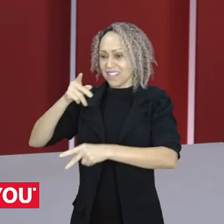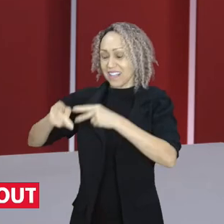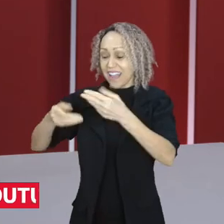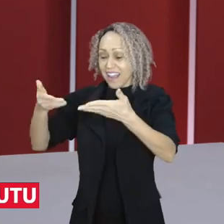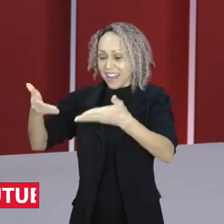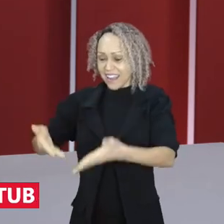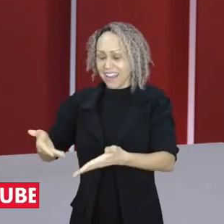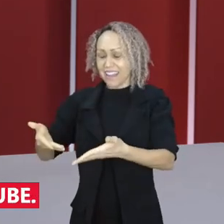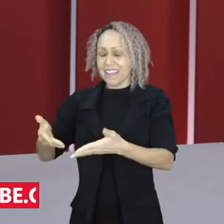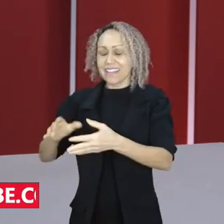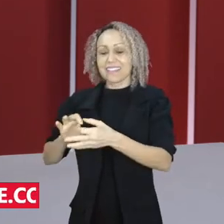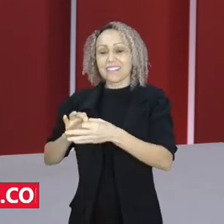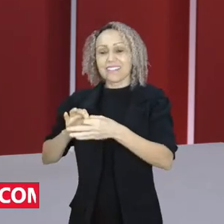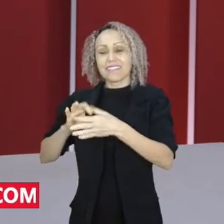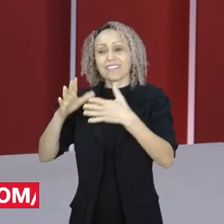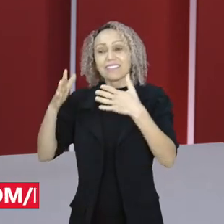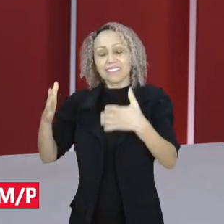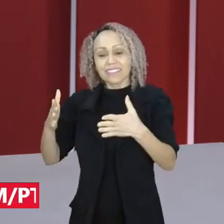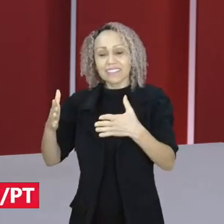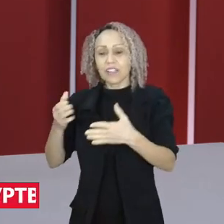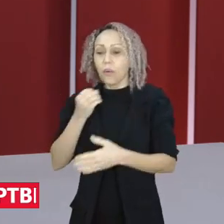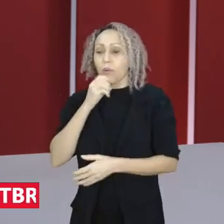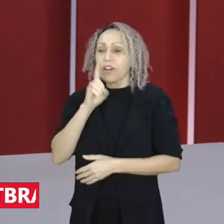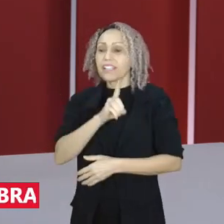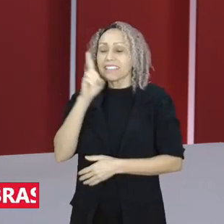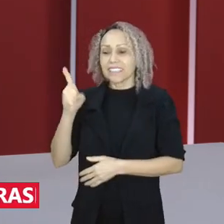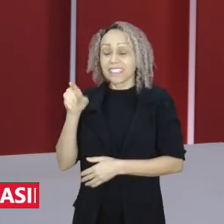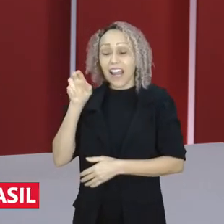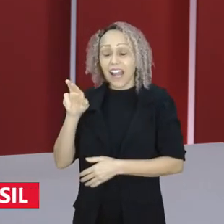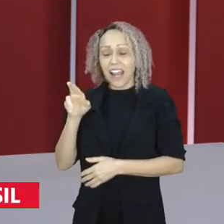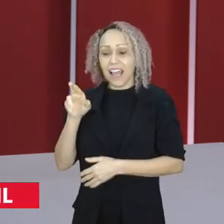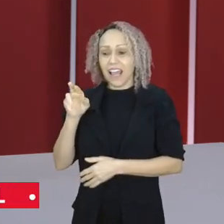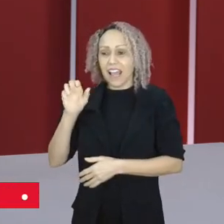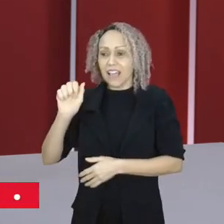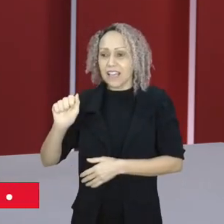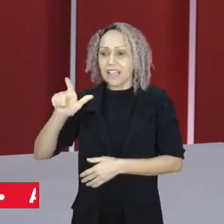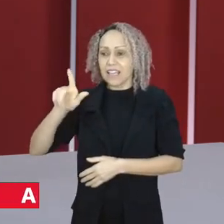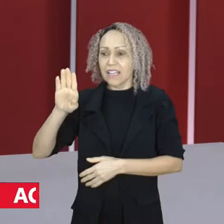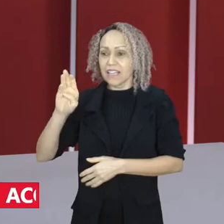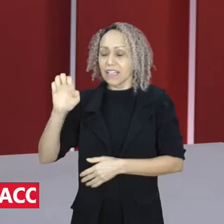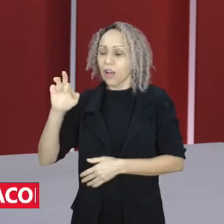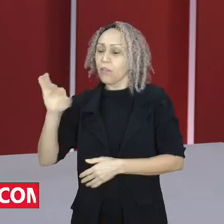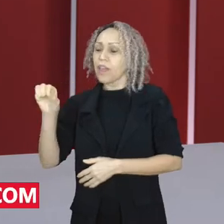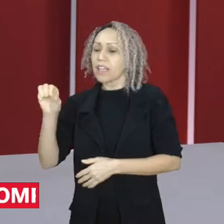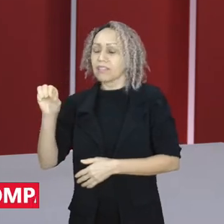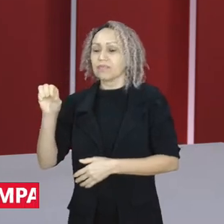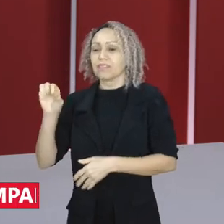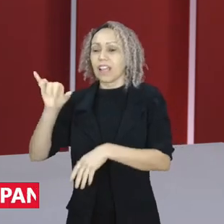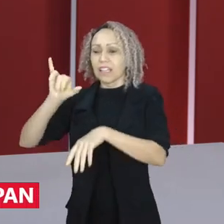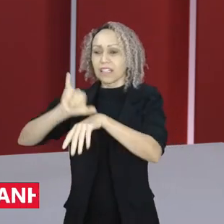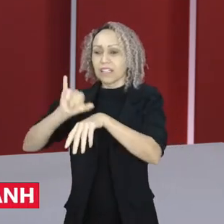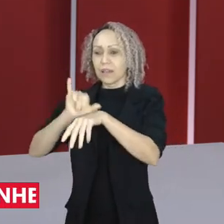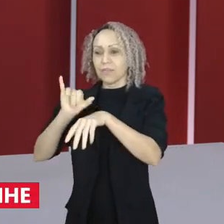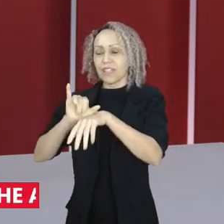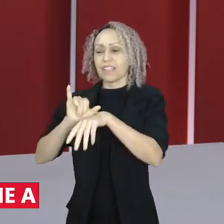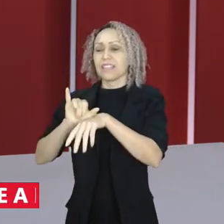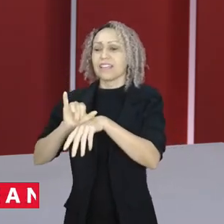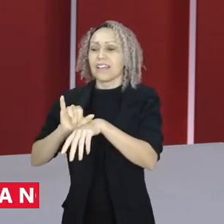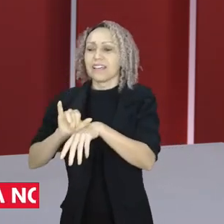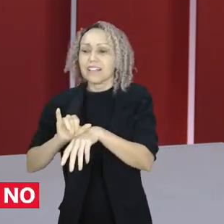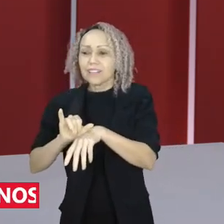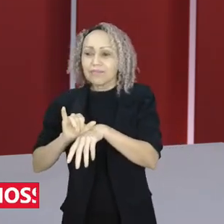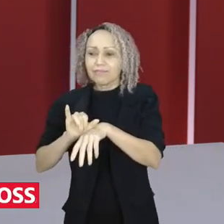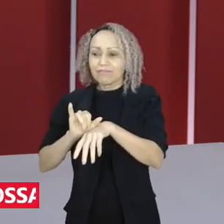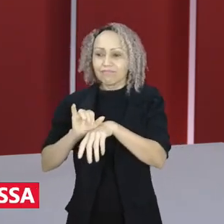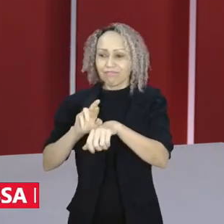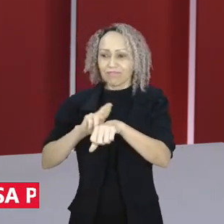boa energia aqui como o Alberto quirone lá de Boa Vista Roraima tá aqui dando bom dia para o povo do jornal PT Brasil